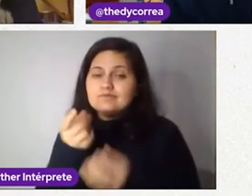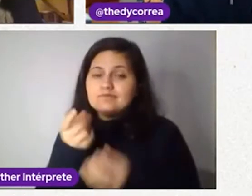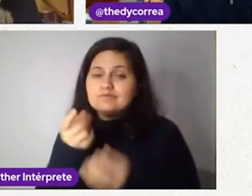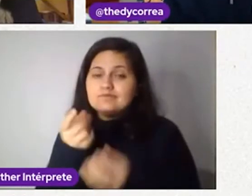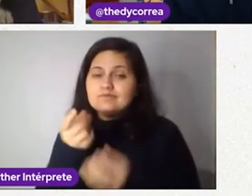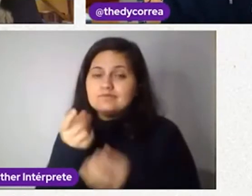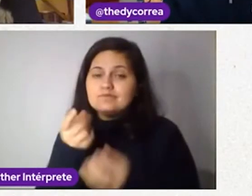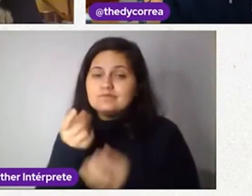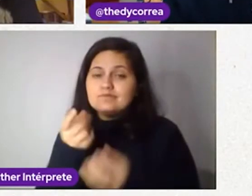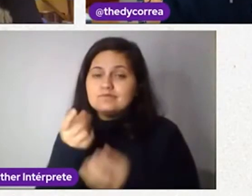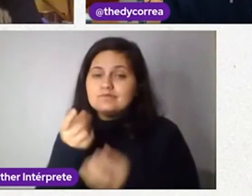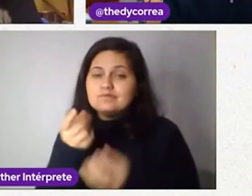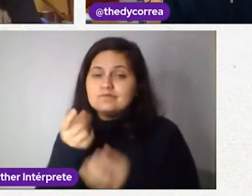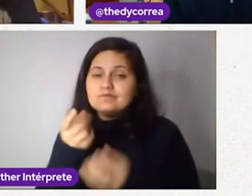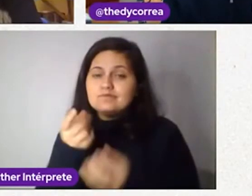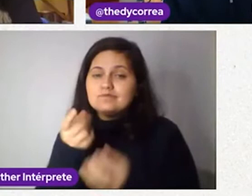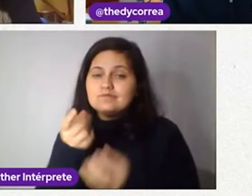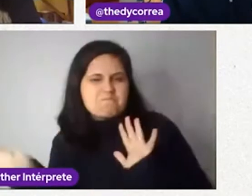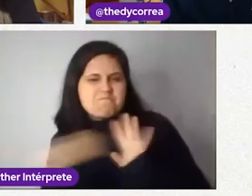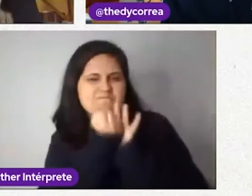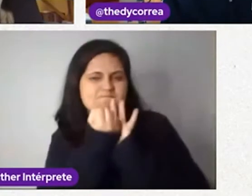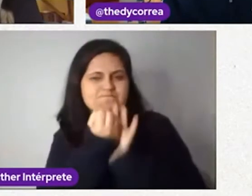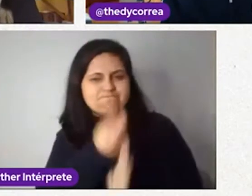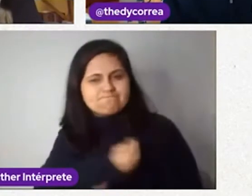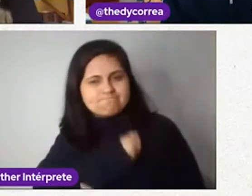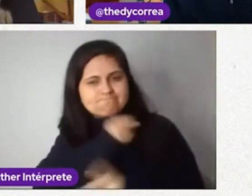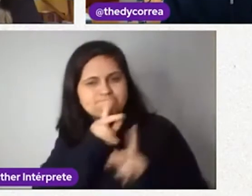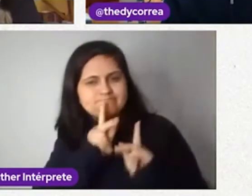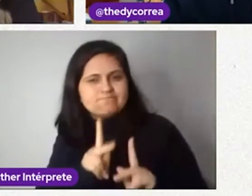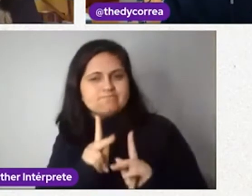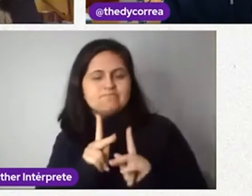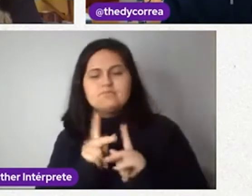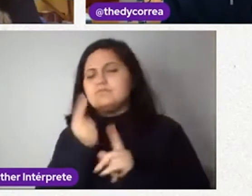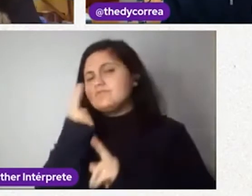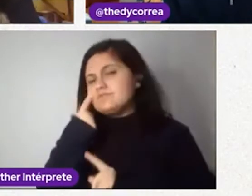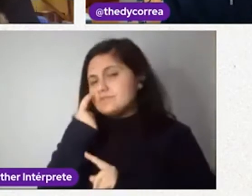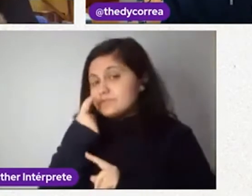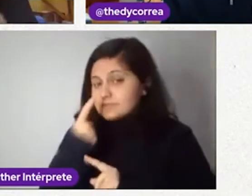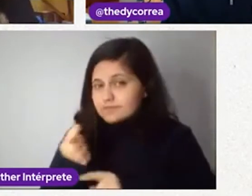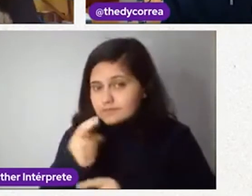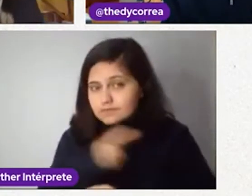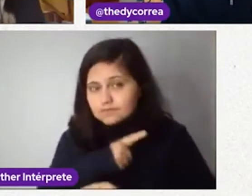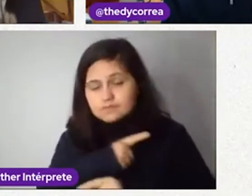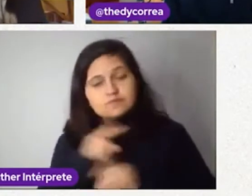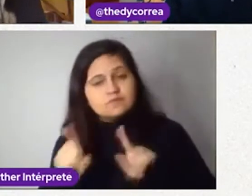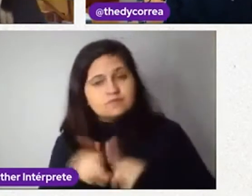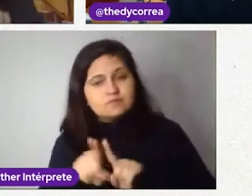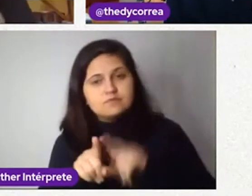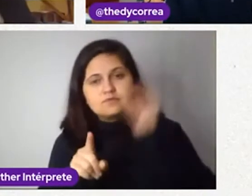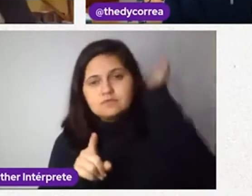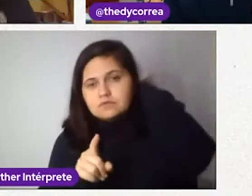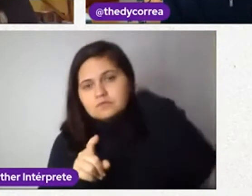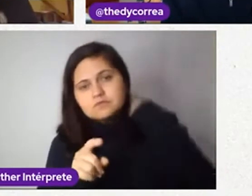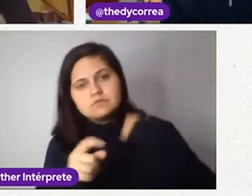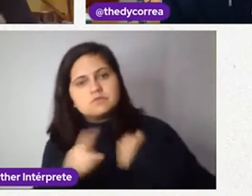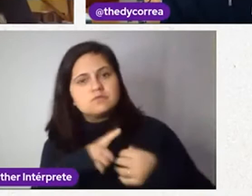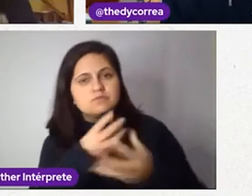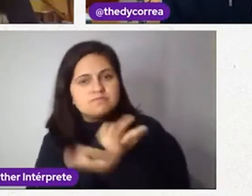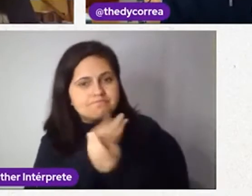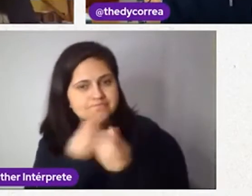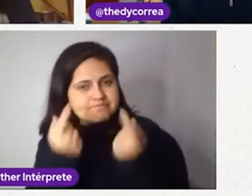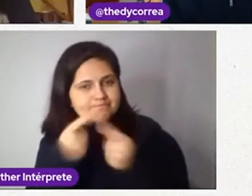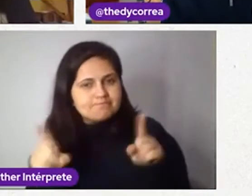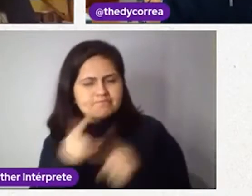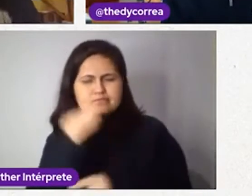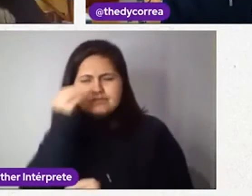com a arte, né? Marcar a vida das pessoas, né? Exatamente. Uma curiosidade que eu tenho, assim, tu que tem tantas músicas que são